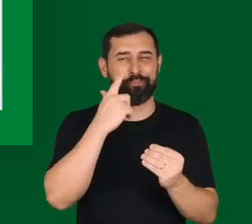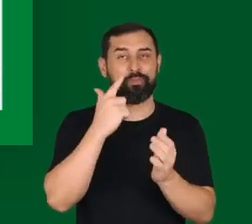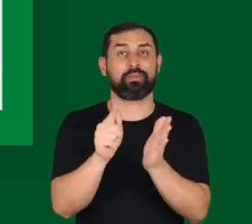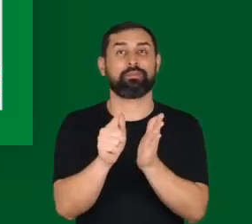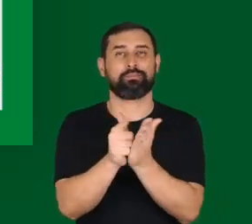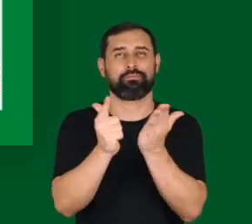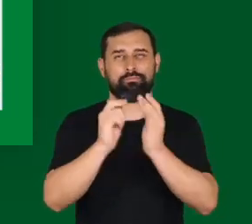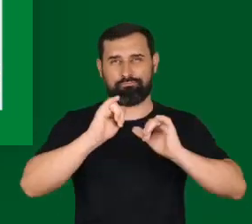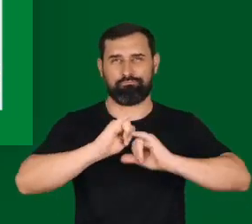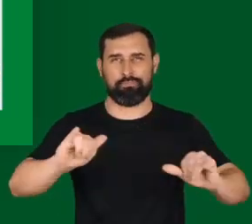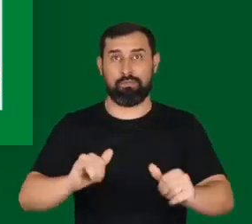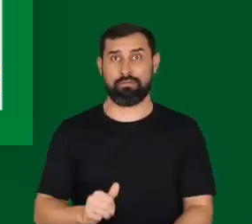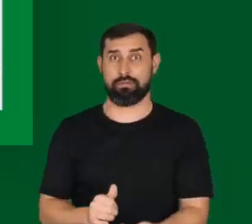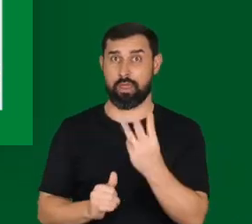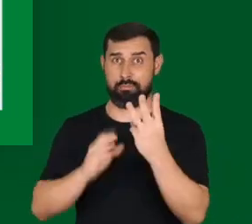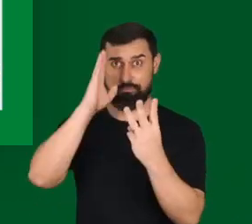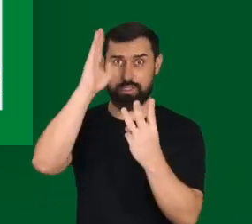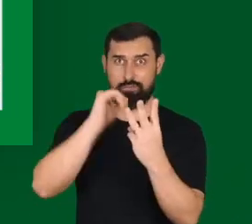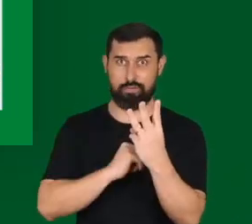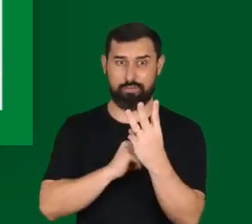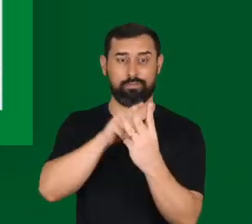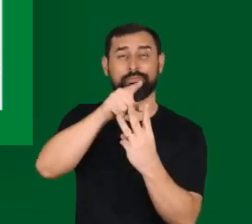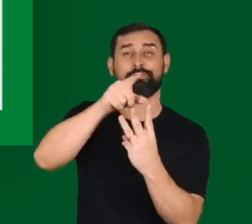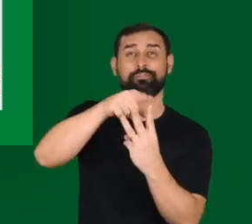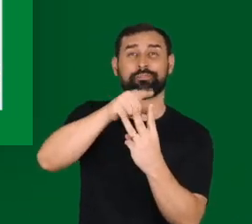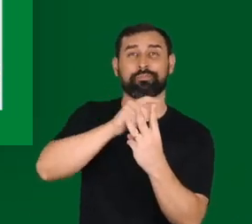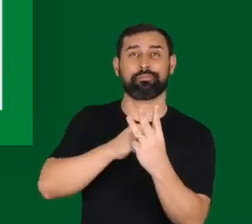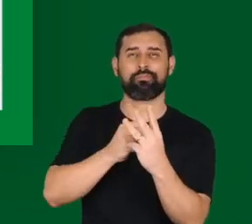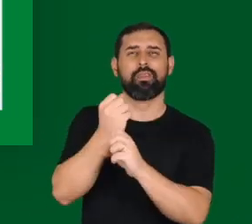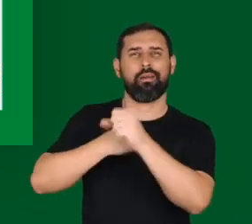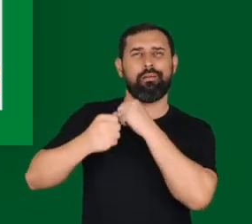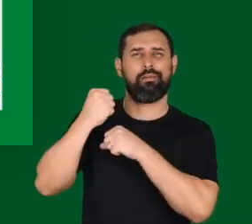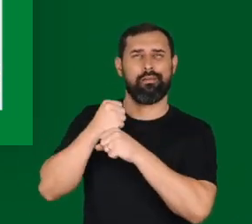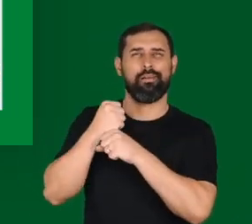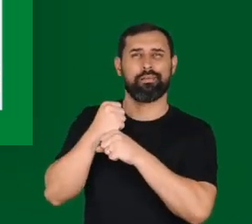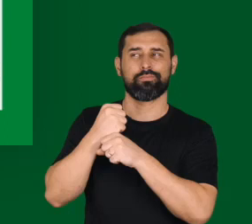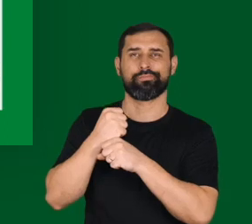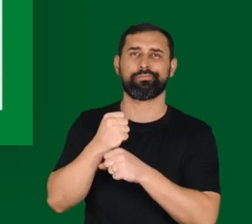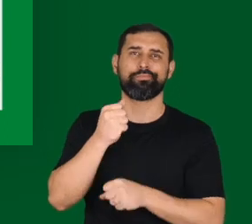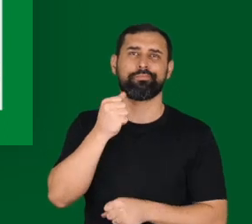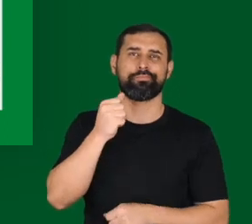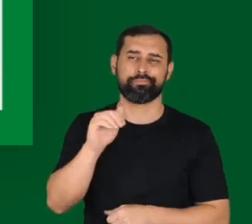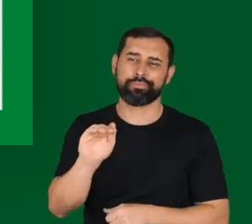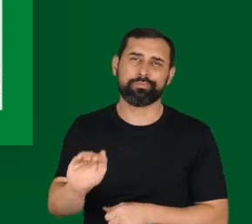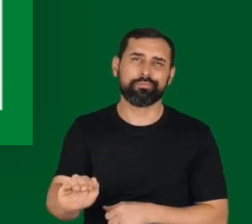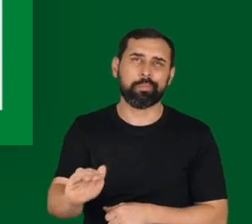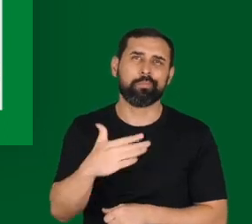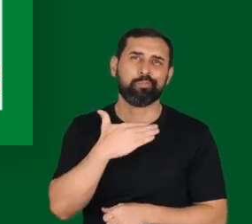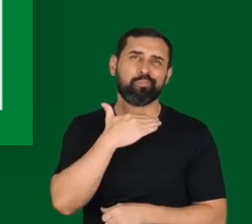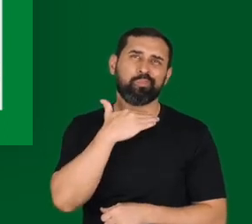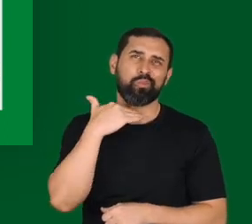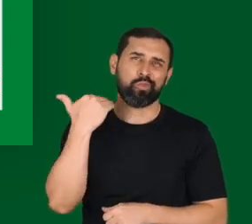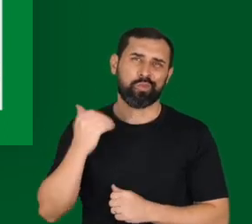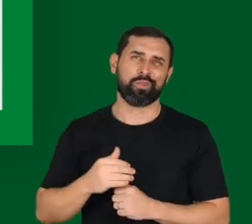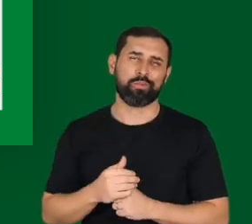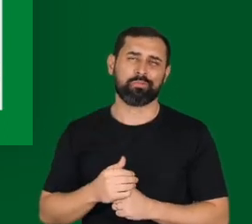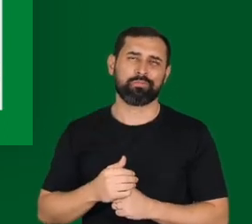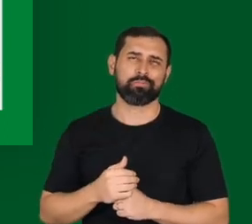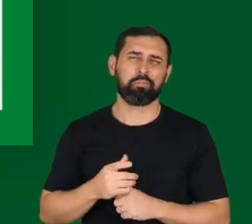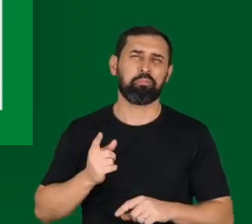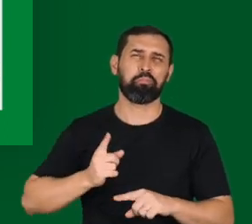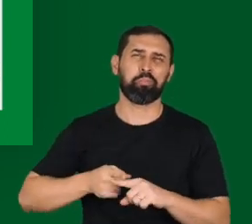Aqui eu trago 3 manchetes principais. Uma delas é uma criança, no ano passado, que morreu.